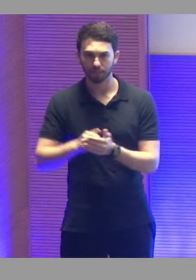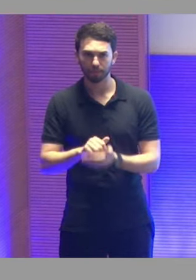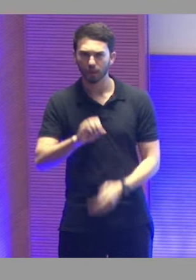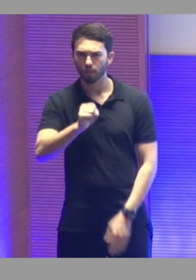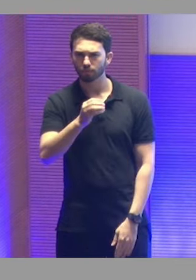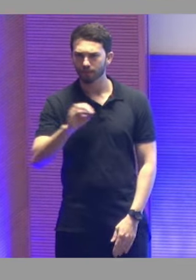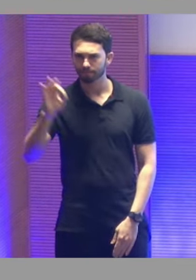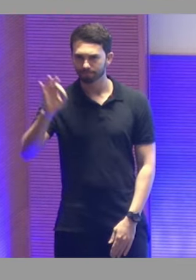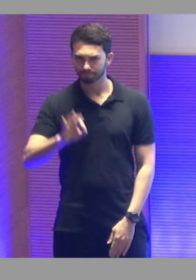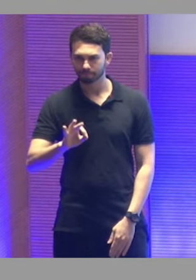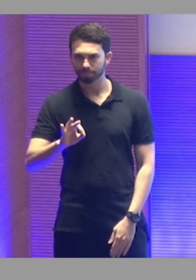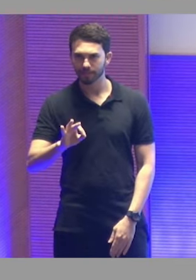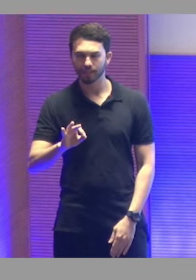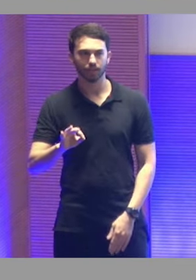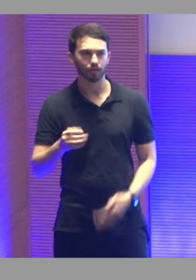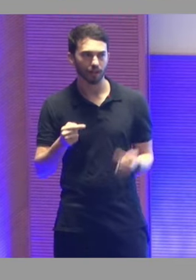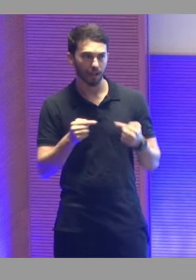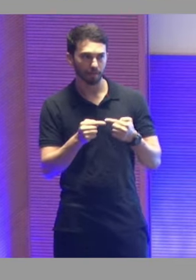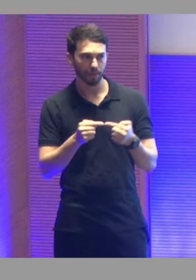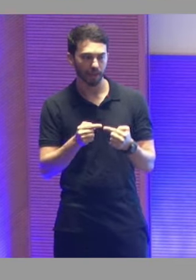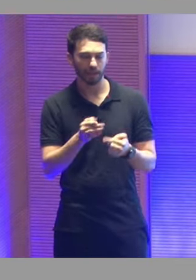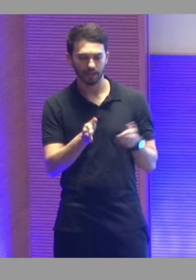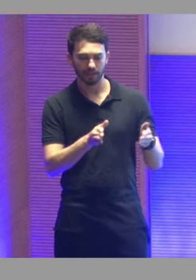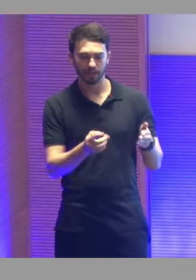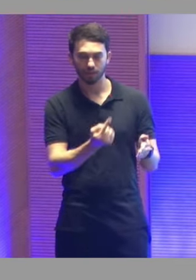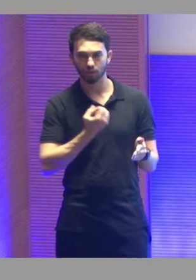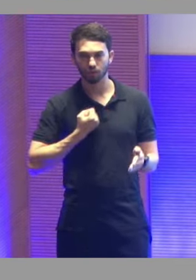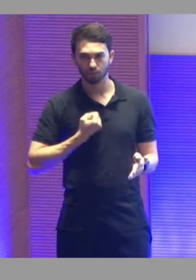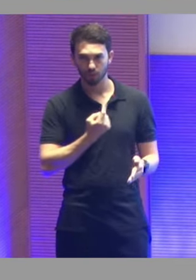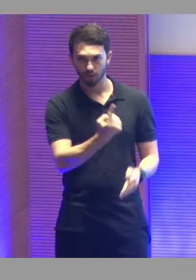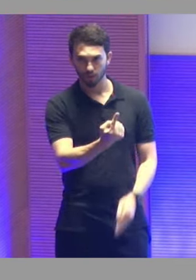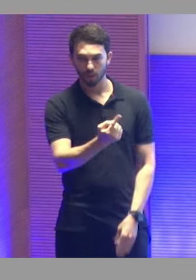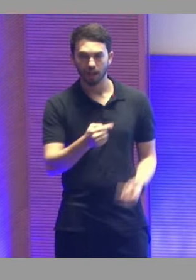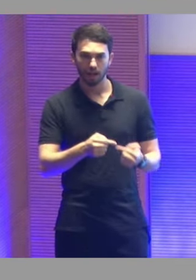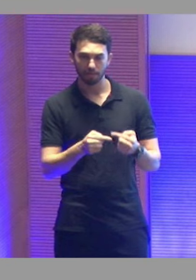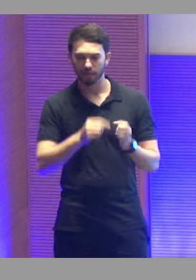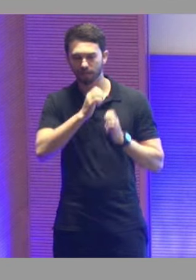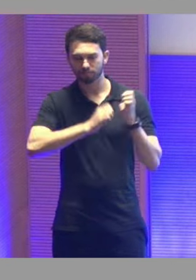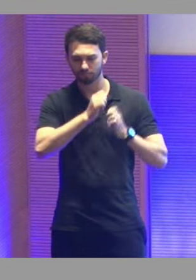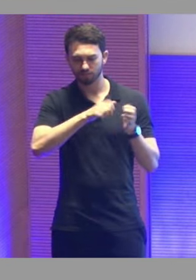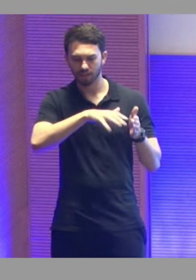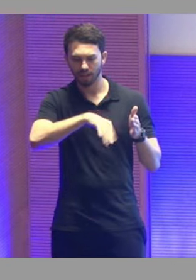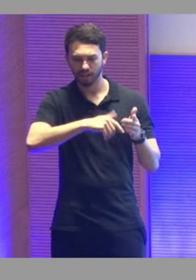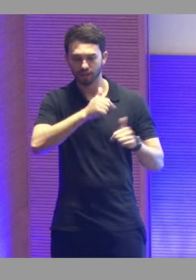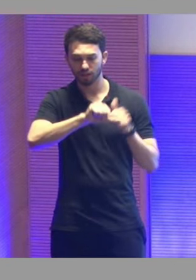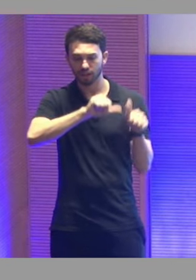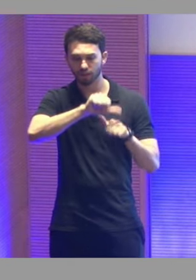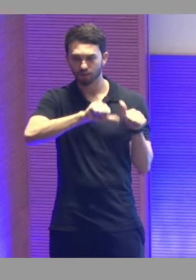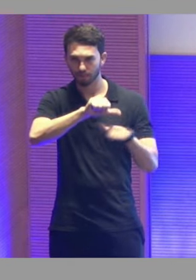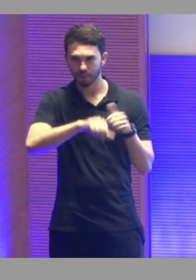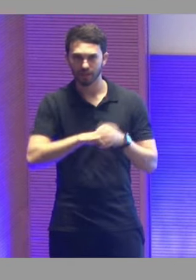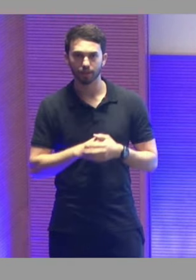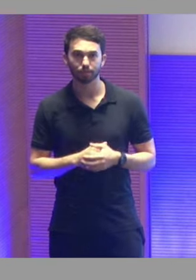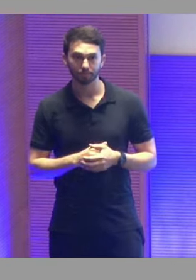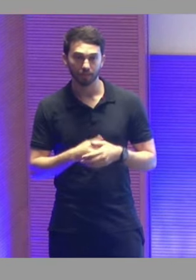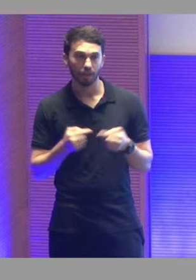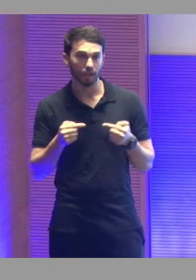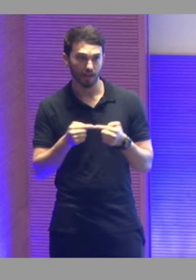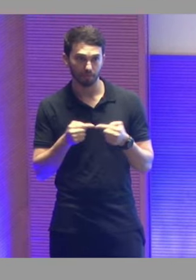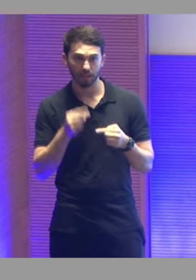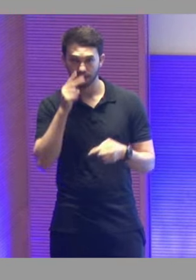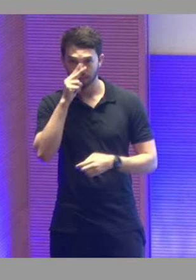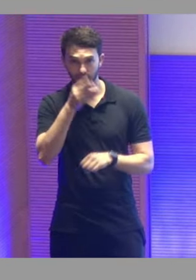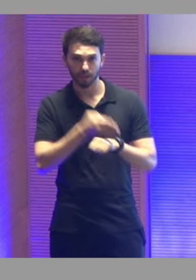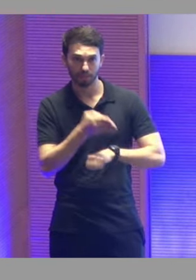80% dessas emissões de scopo 1 elas foram reportadas no setor da indústria de transformação indústria extrativa né que tem uma alta